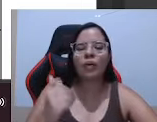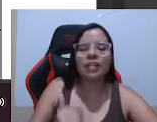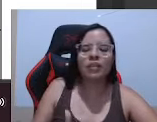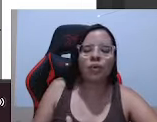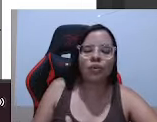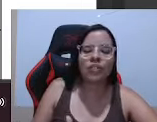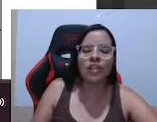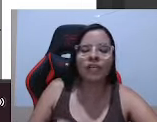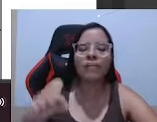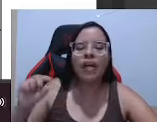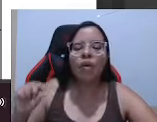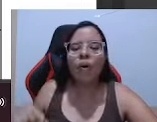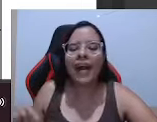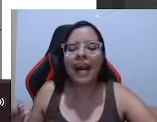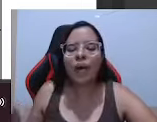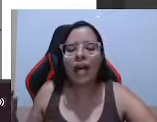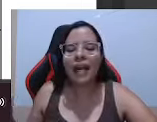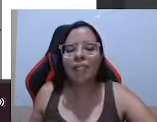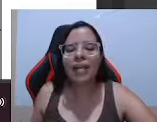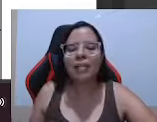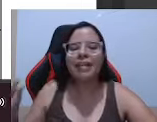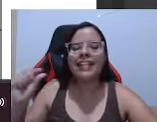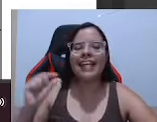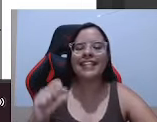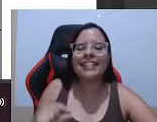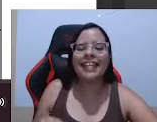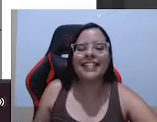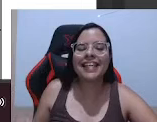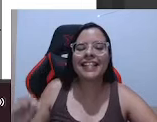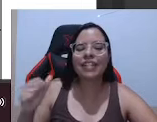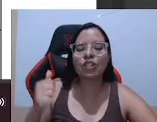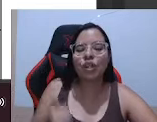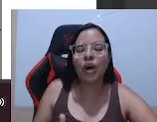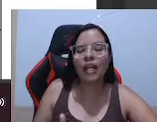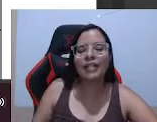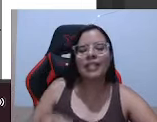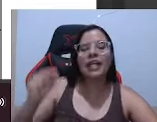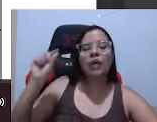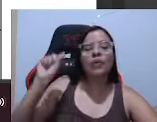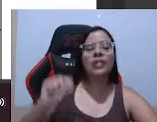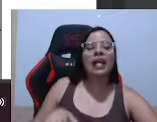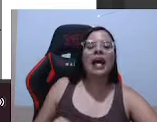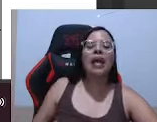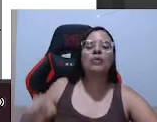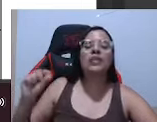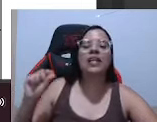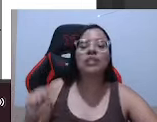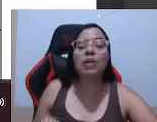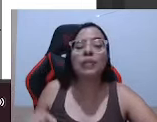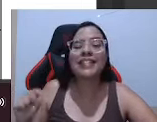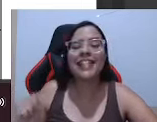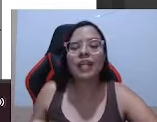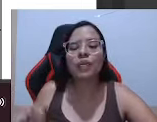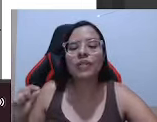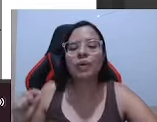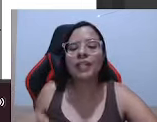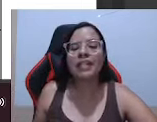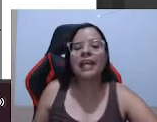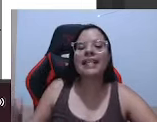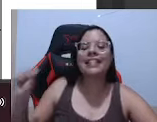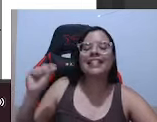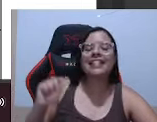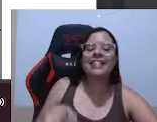especial, educação inclusiva, com carga horária mínima de 600 horas. O salário